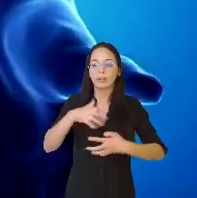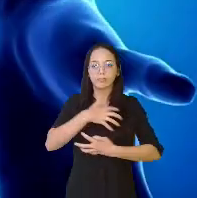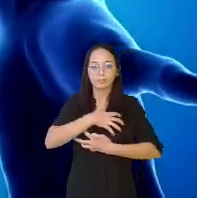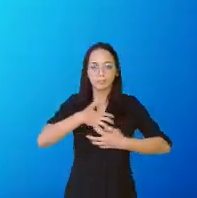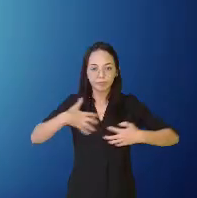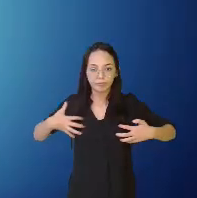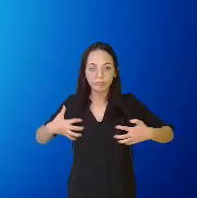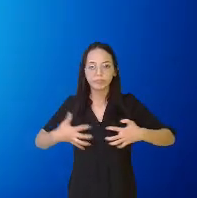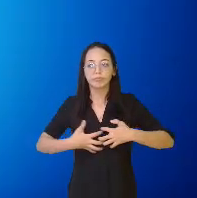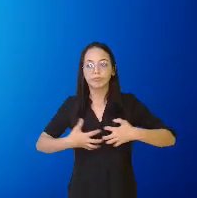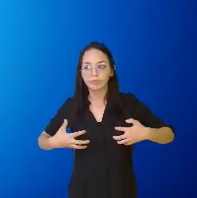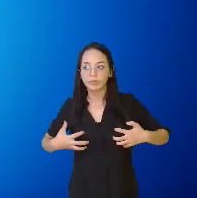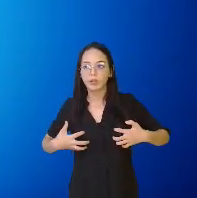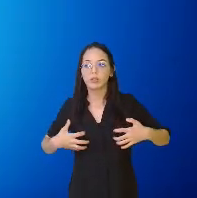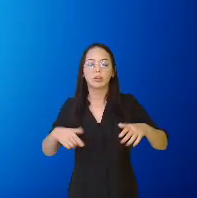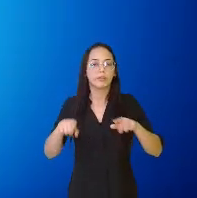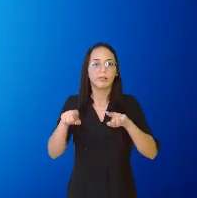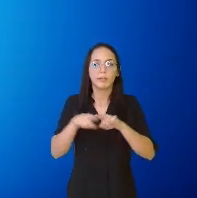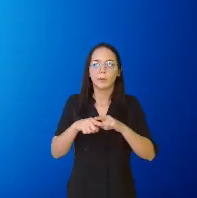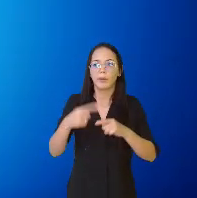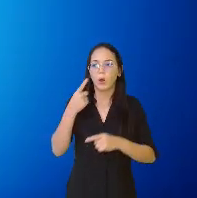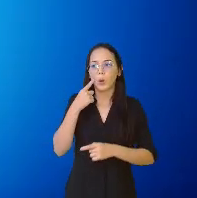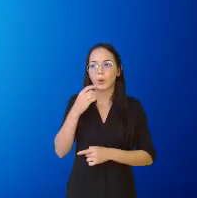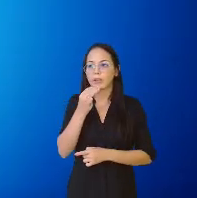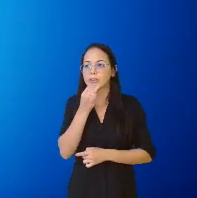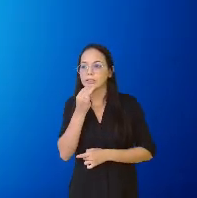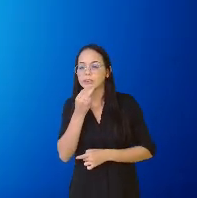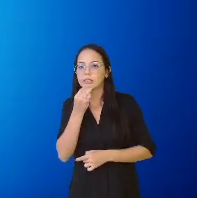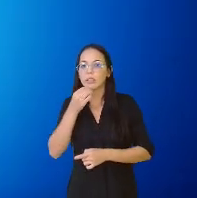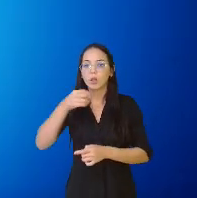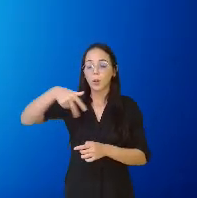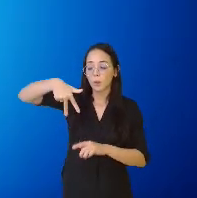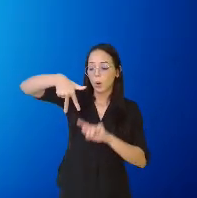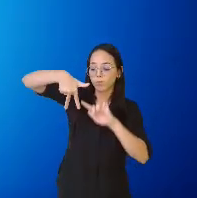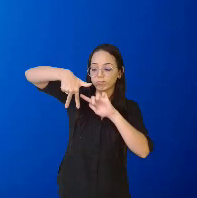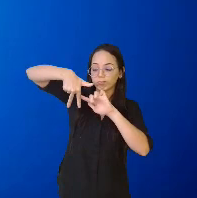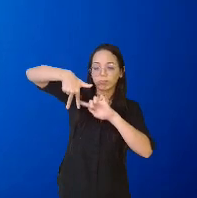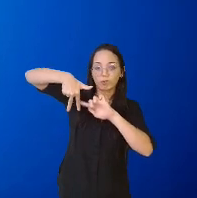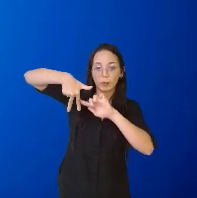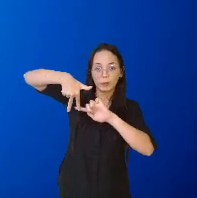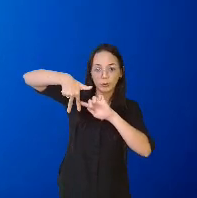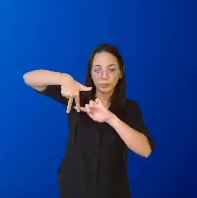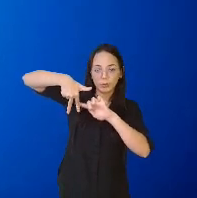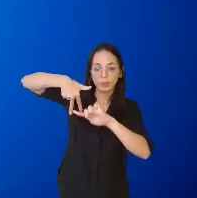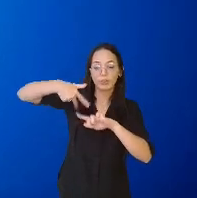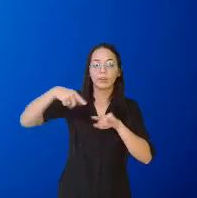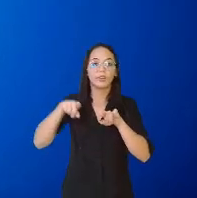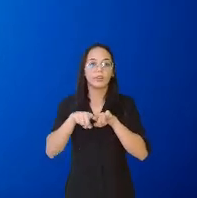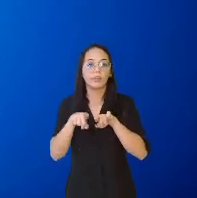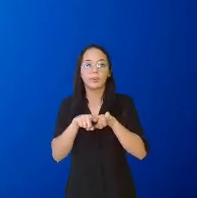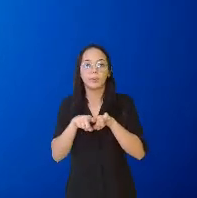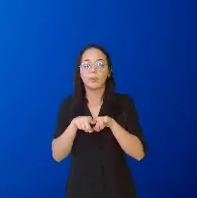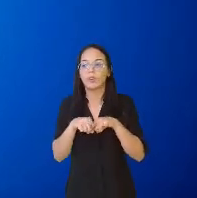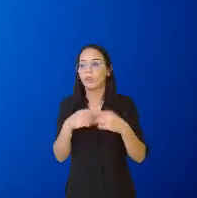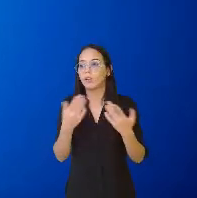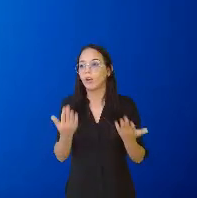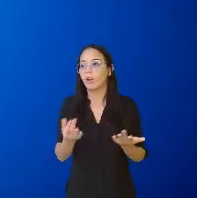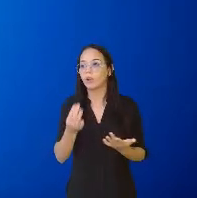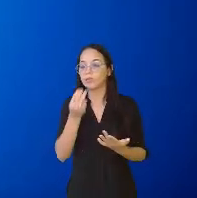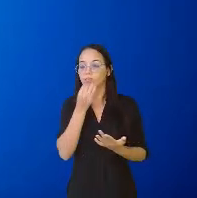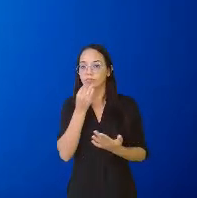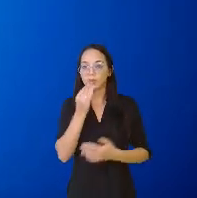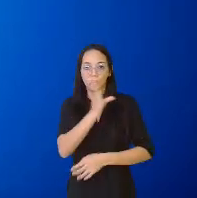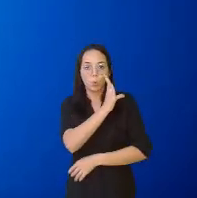torácica, né? Eu tenho outros exemplos também, a nossa panturrilha. Eu tenho também a nossa